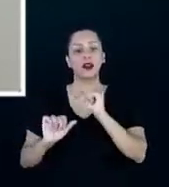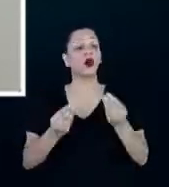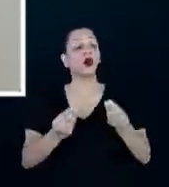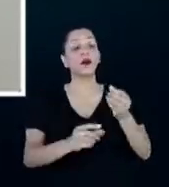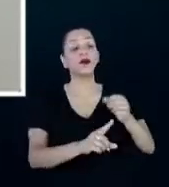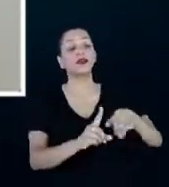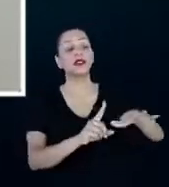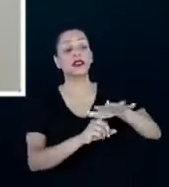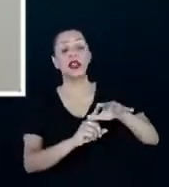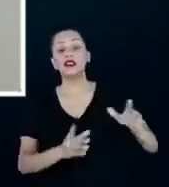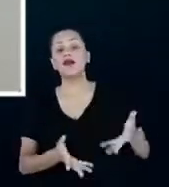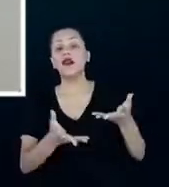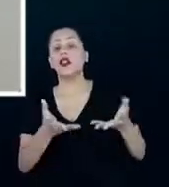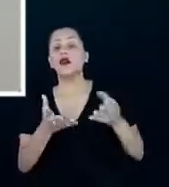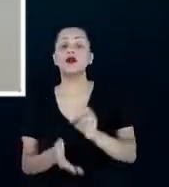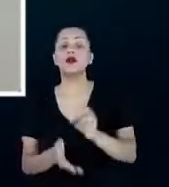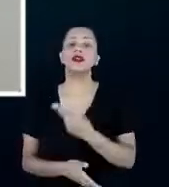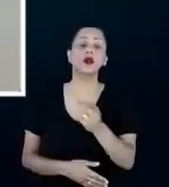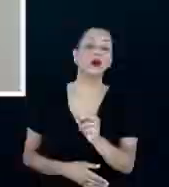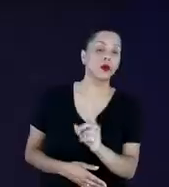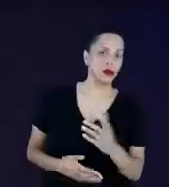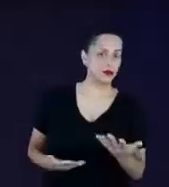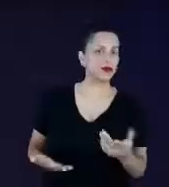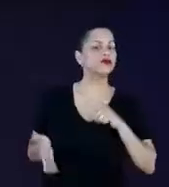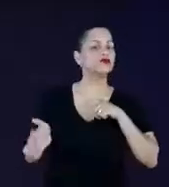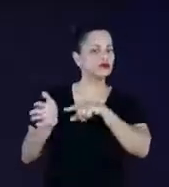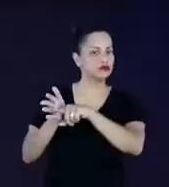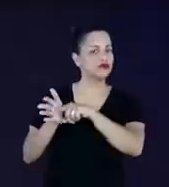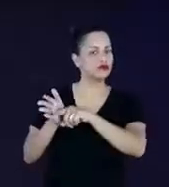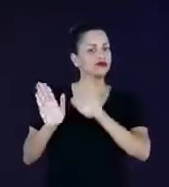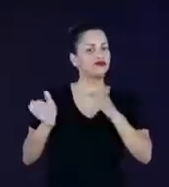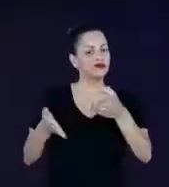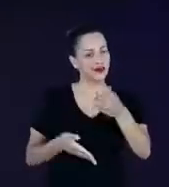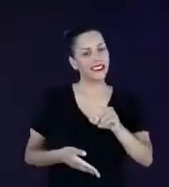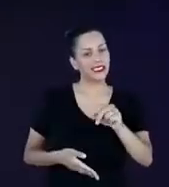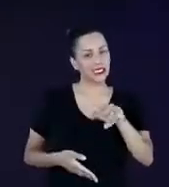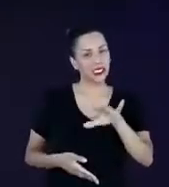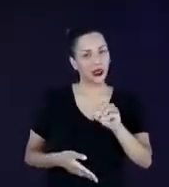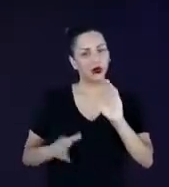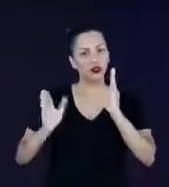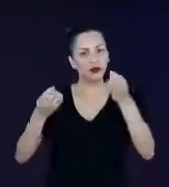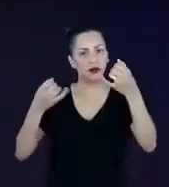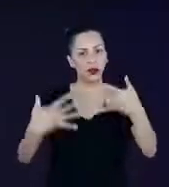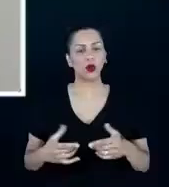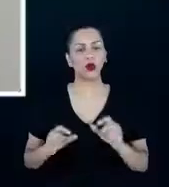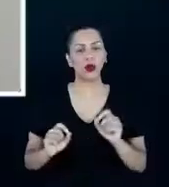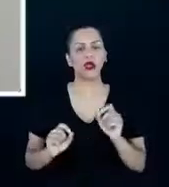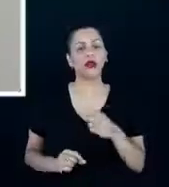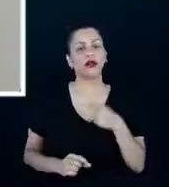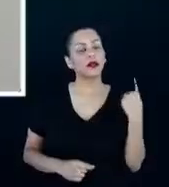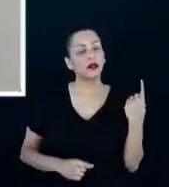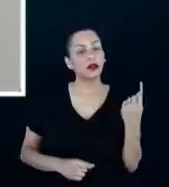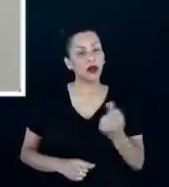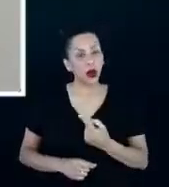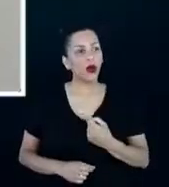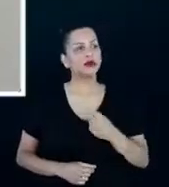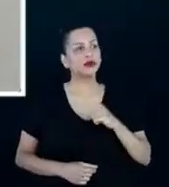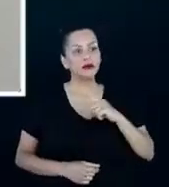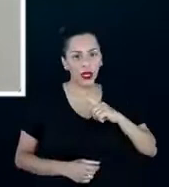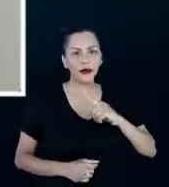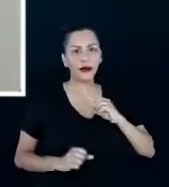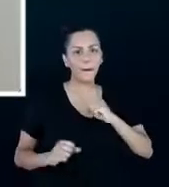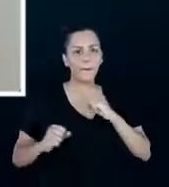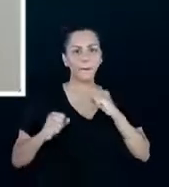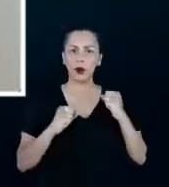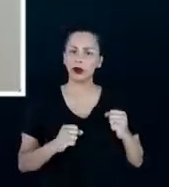isso, né? Então tem muito a ver com aquilo que o deputado Danilo falou também, que é a gente ter o potencial de